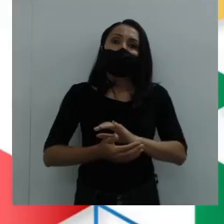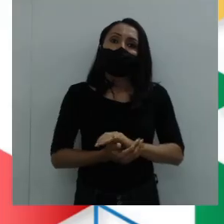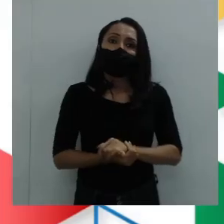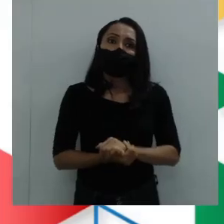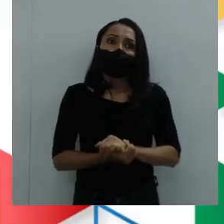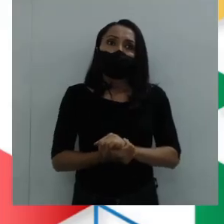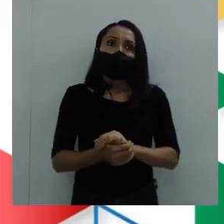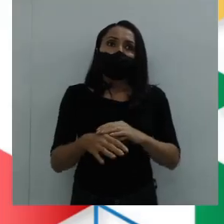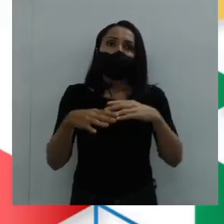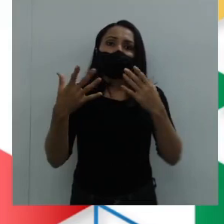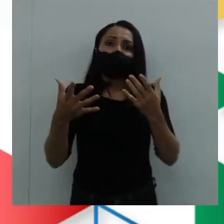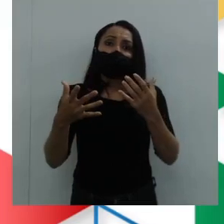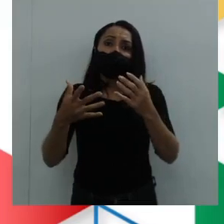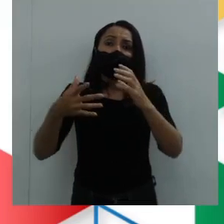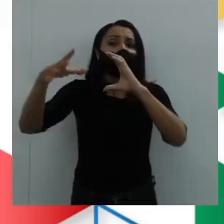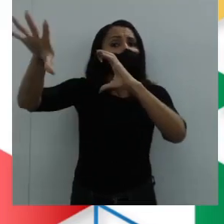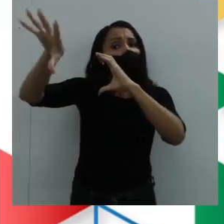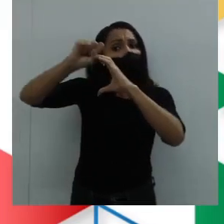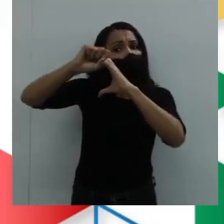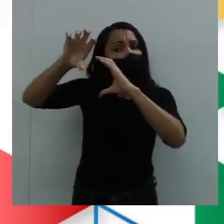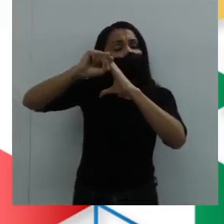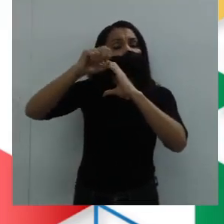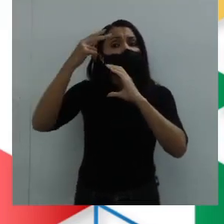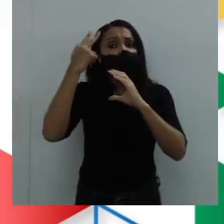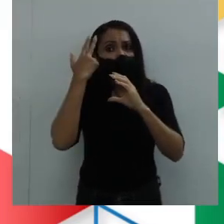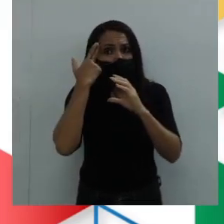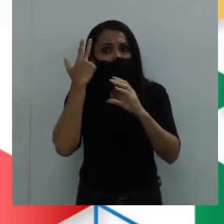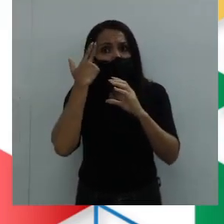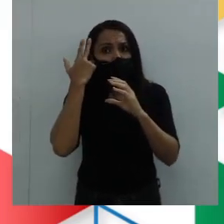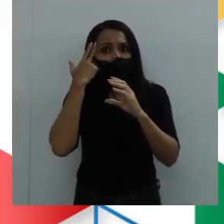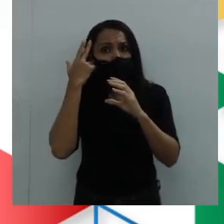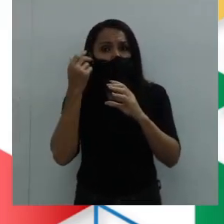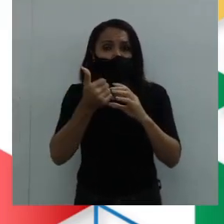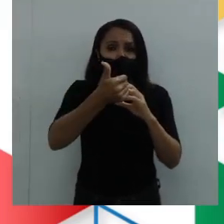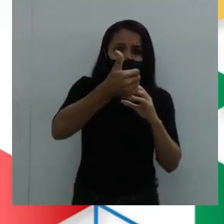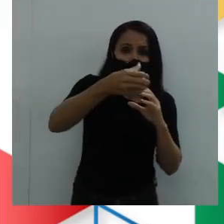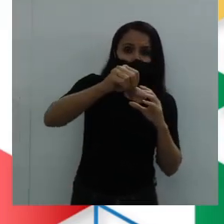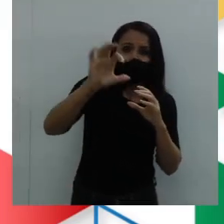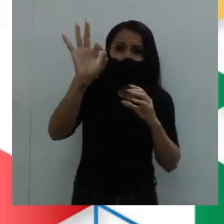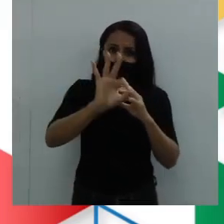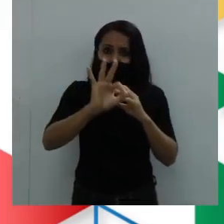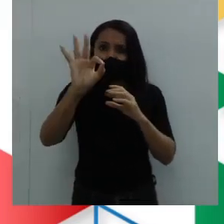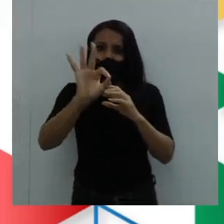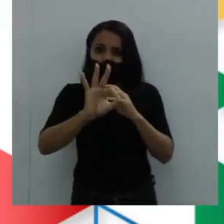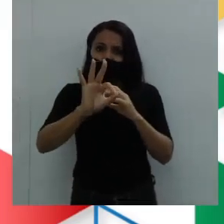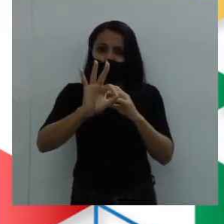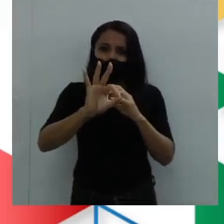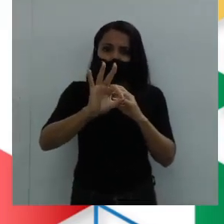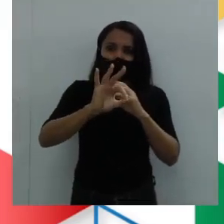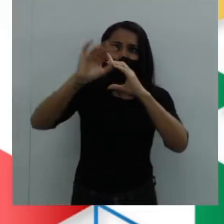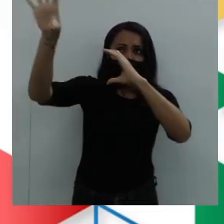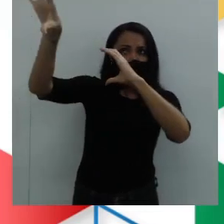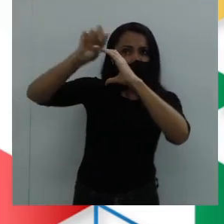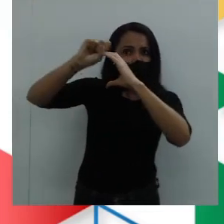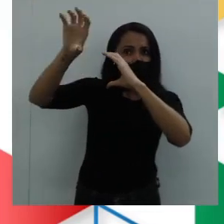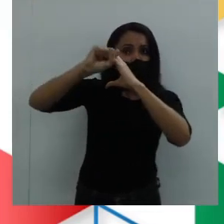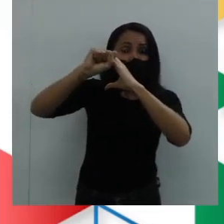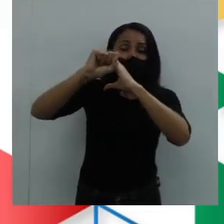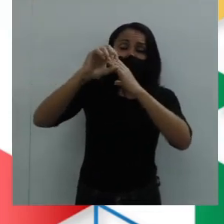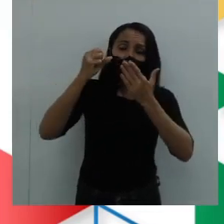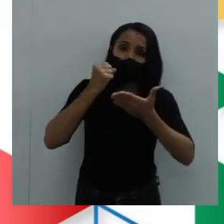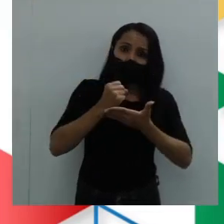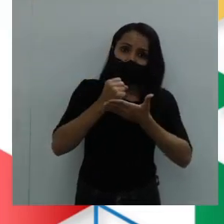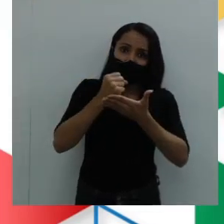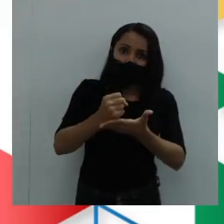gases que absorvem normalmente cerca aí de 19% da radiação solar e que vai ajudar